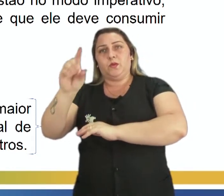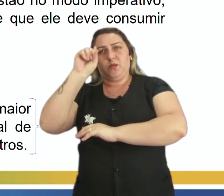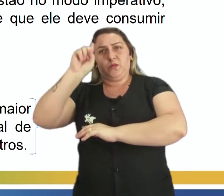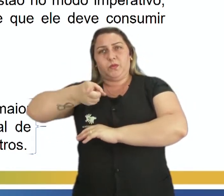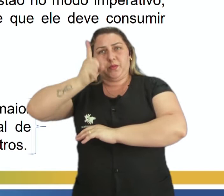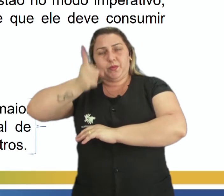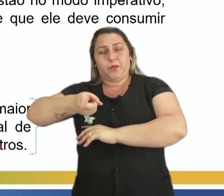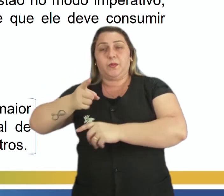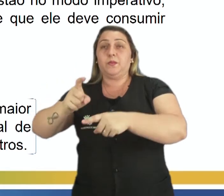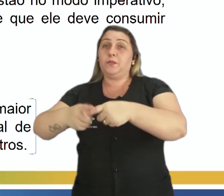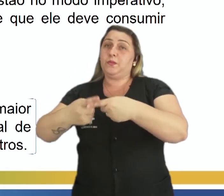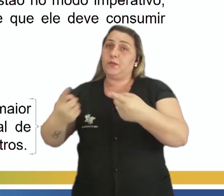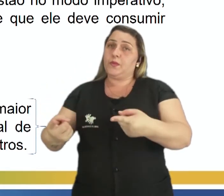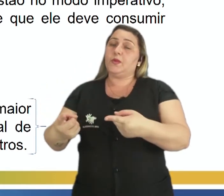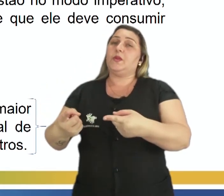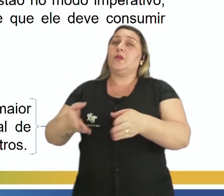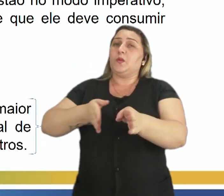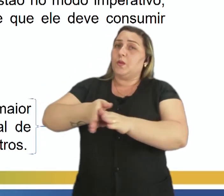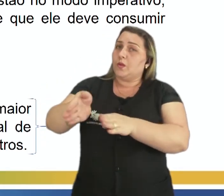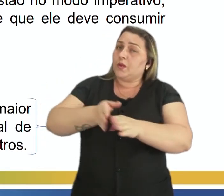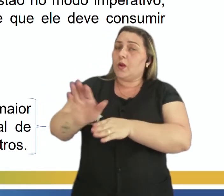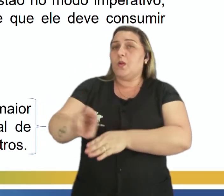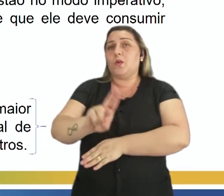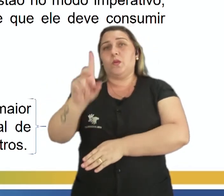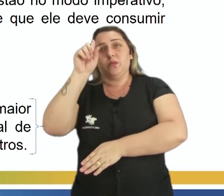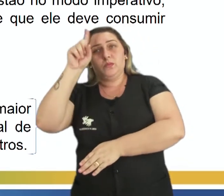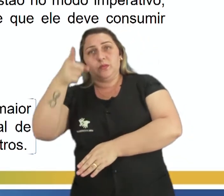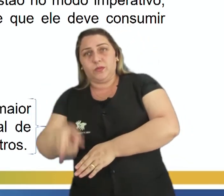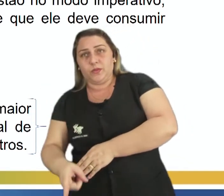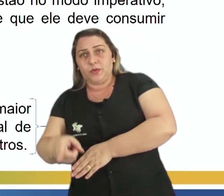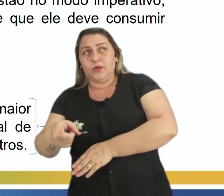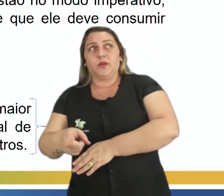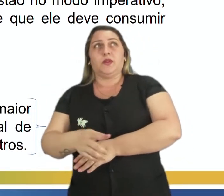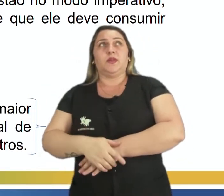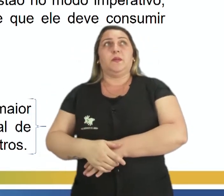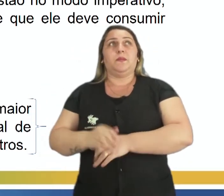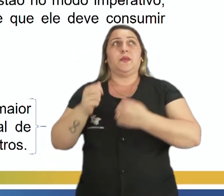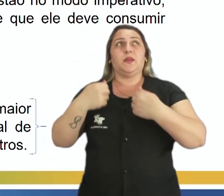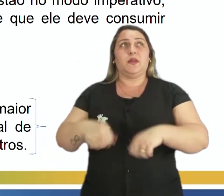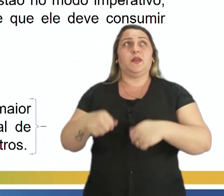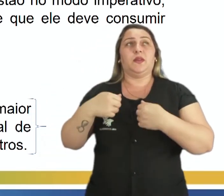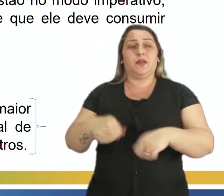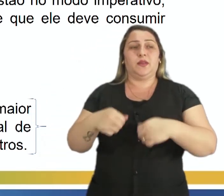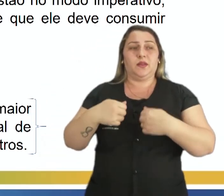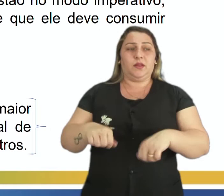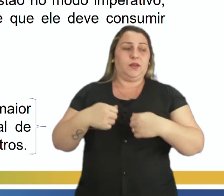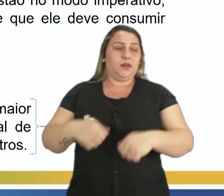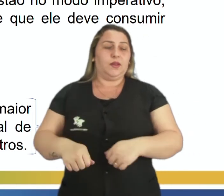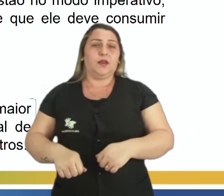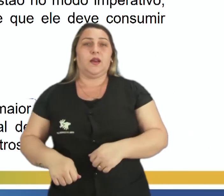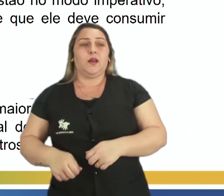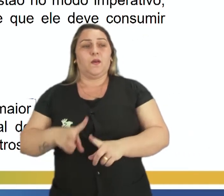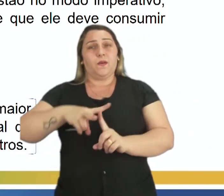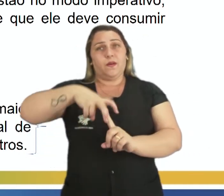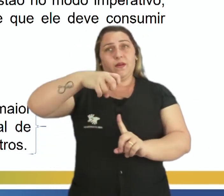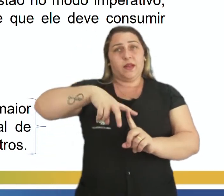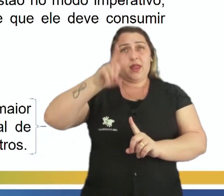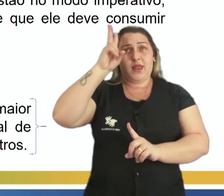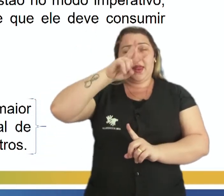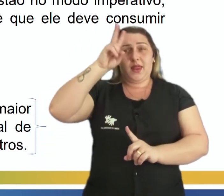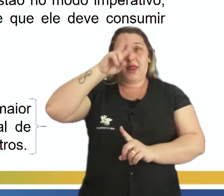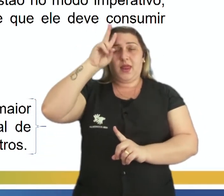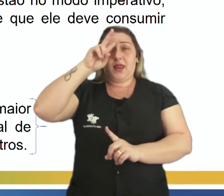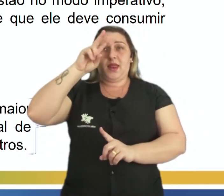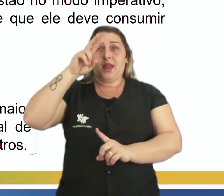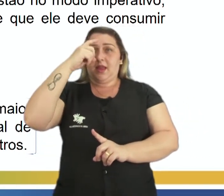imperativo, pois expressam um conselho ao consumidor de que ele deve consumir este refrigerante. Lembra da imagem?